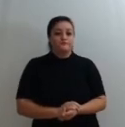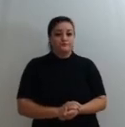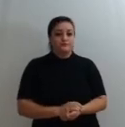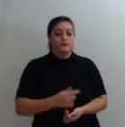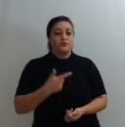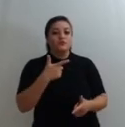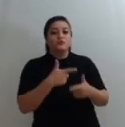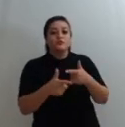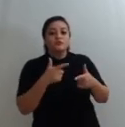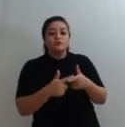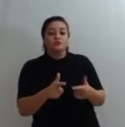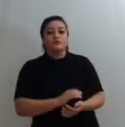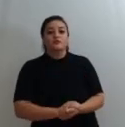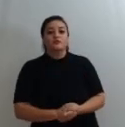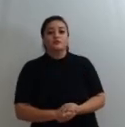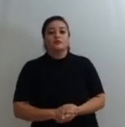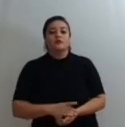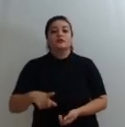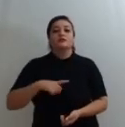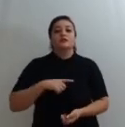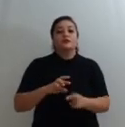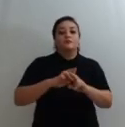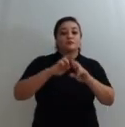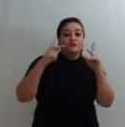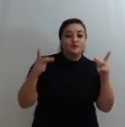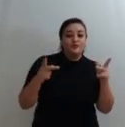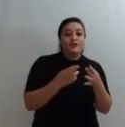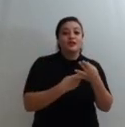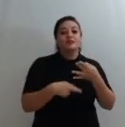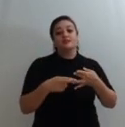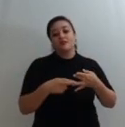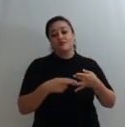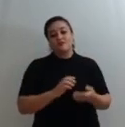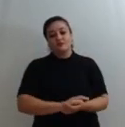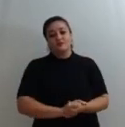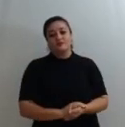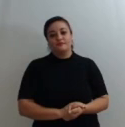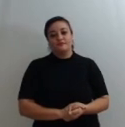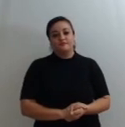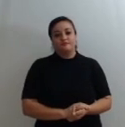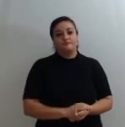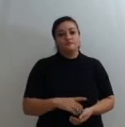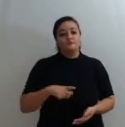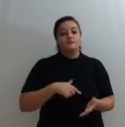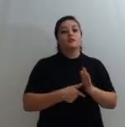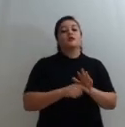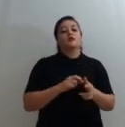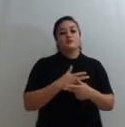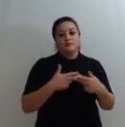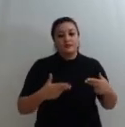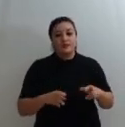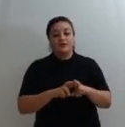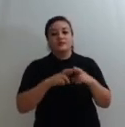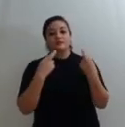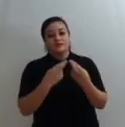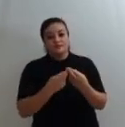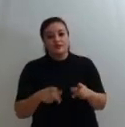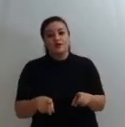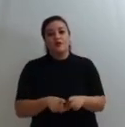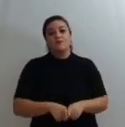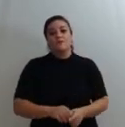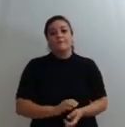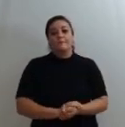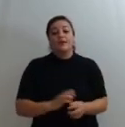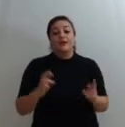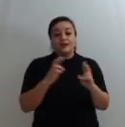situações que temos diversos recursos e já temos precedente até da sessão a respeito, mas agora